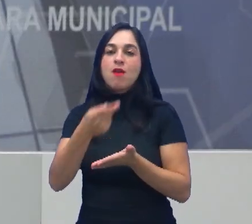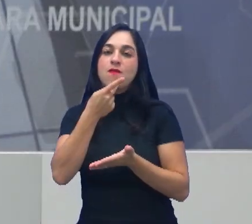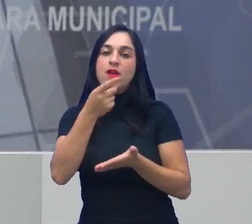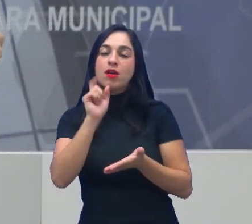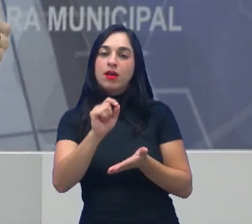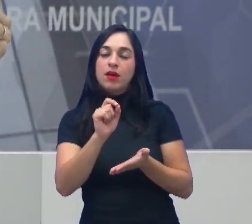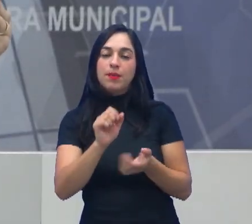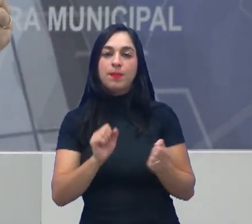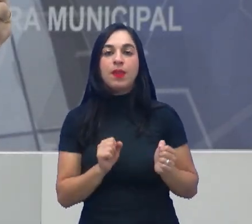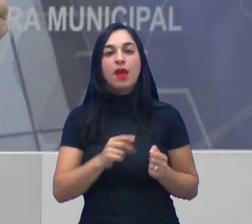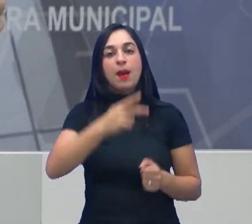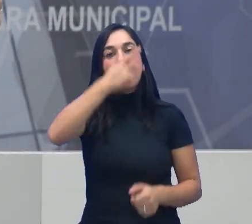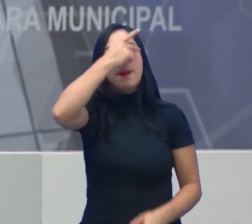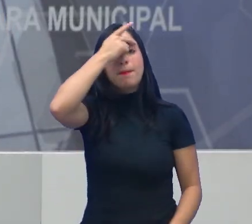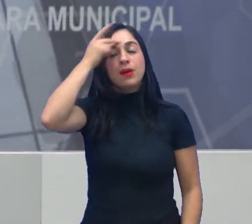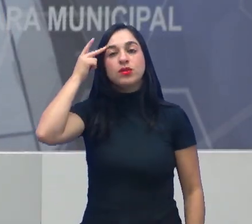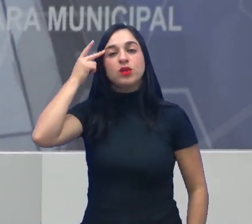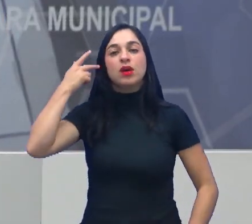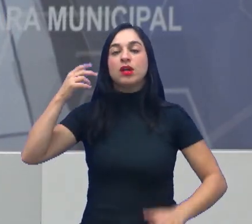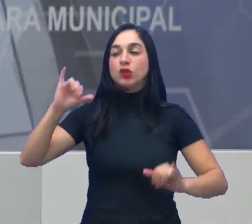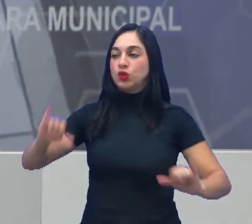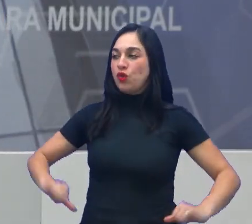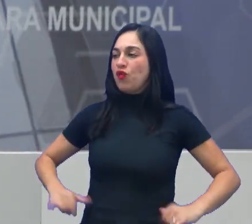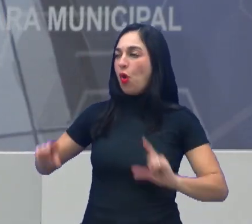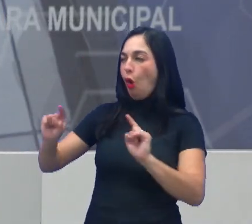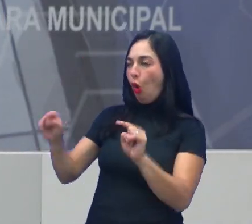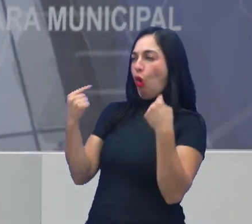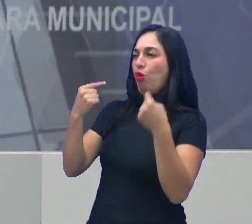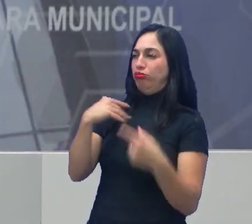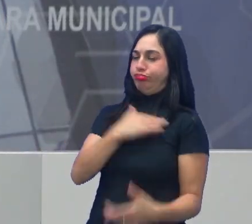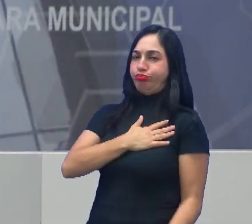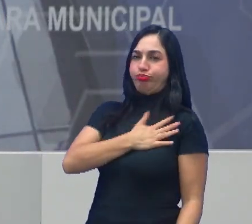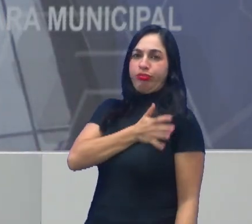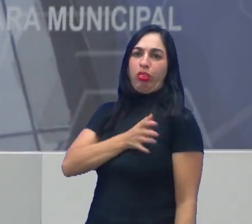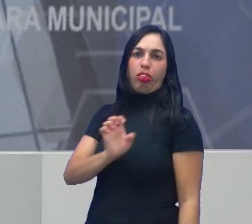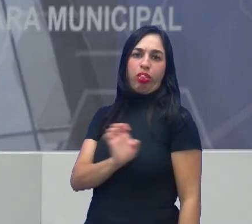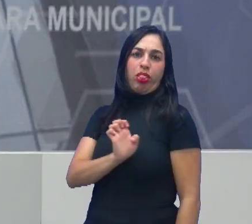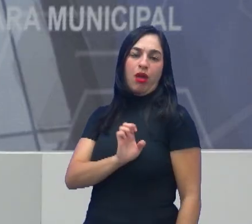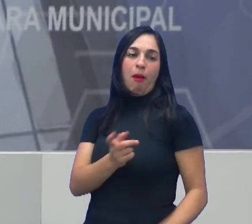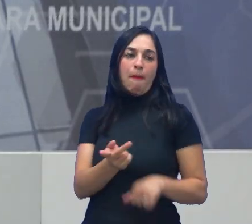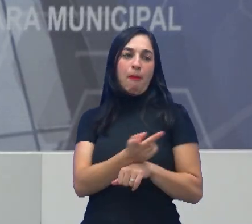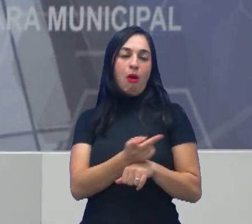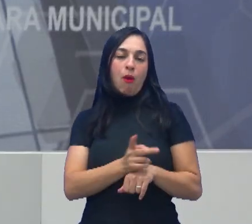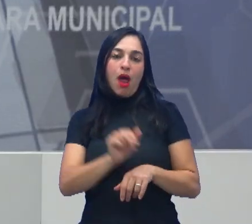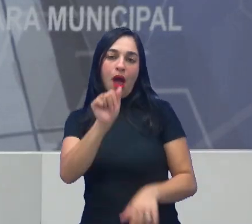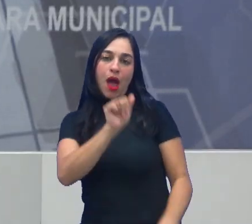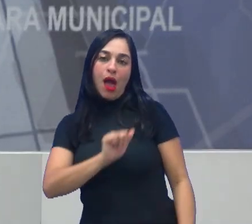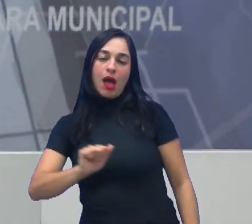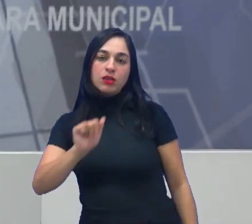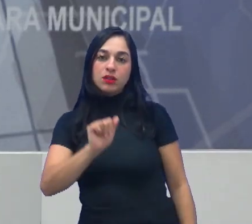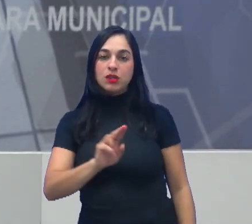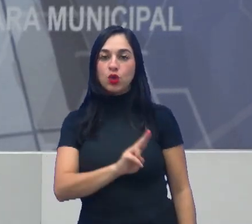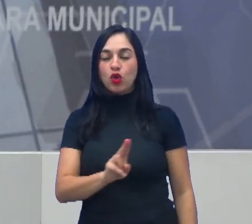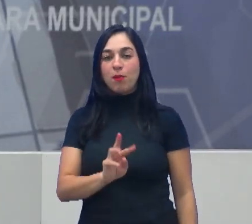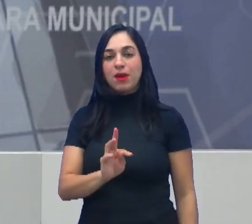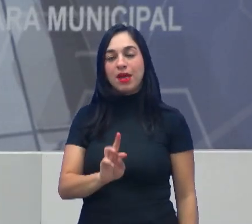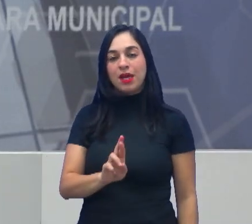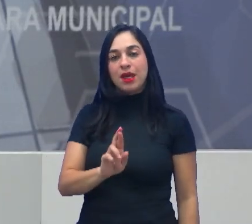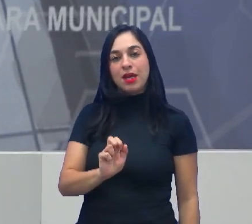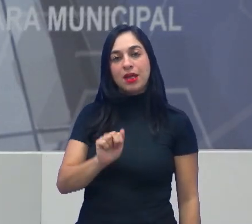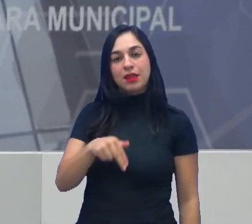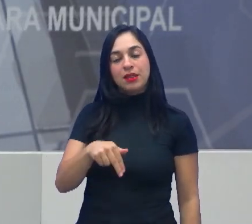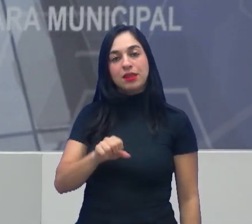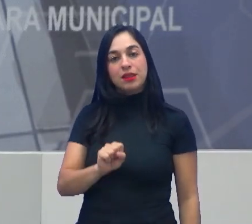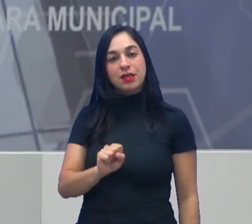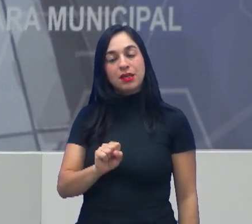sofreu homofobia procurar a Associação Transbordamos. Eu já denunciei, volto aqui a dizer, Associação Transbordamos é